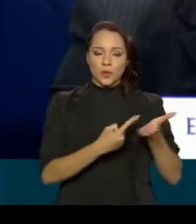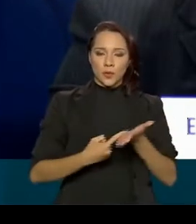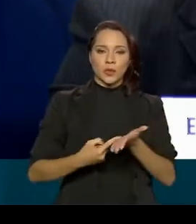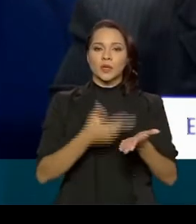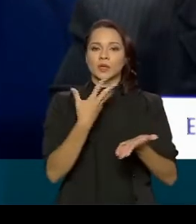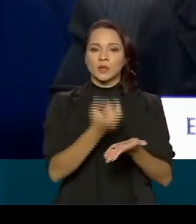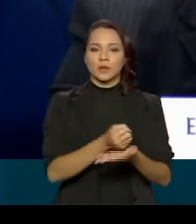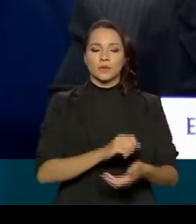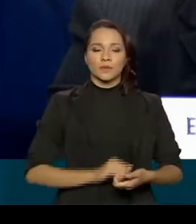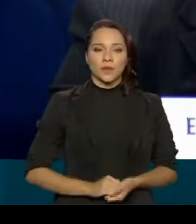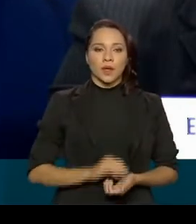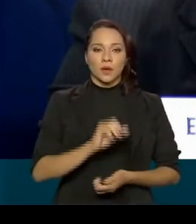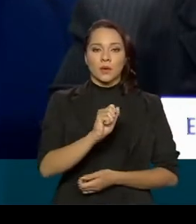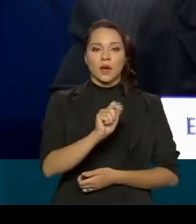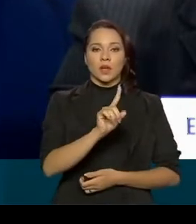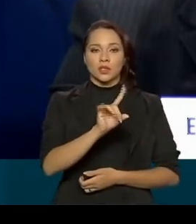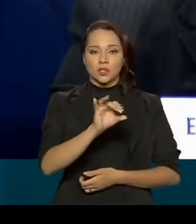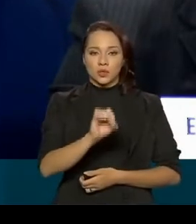assumidos, com um ágio de